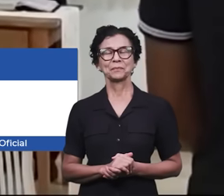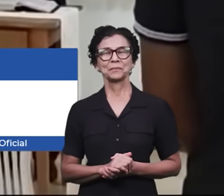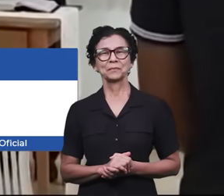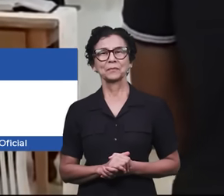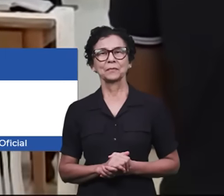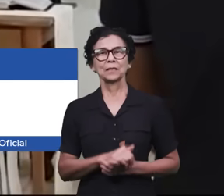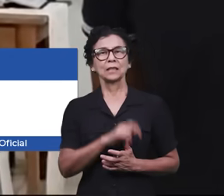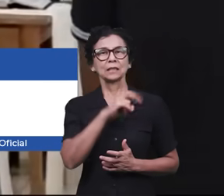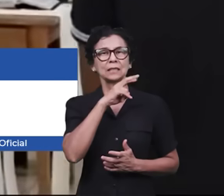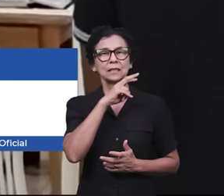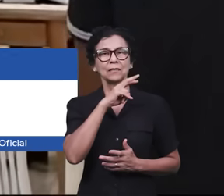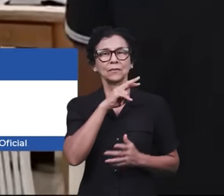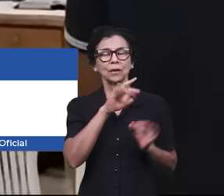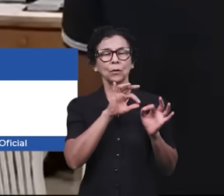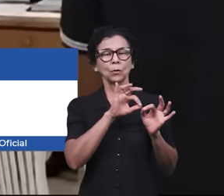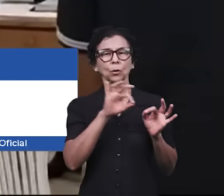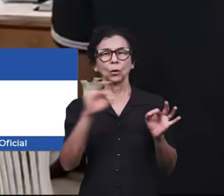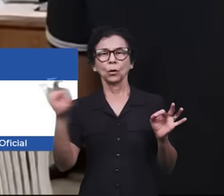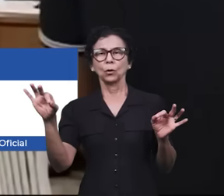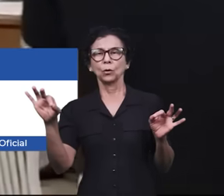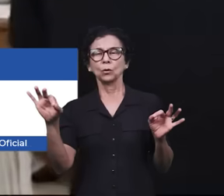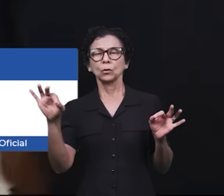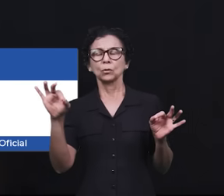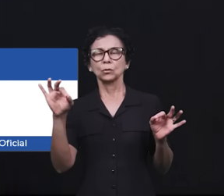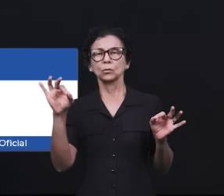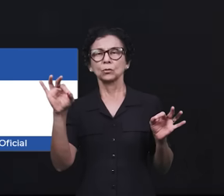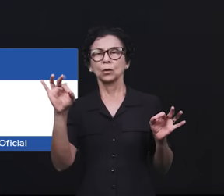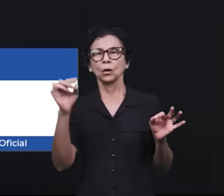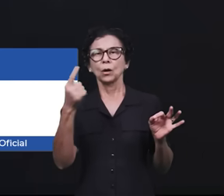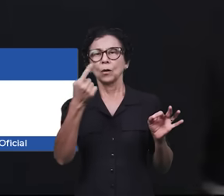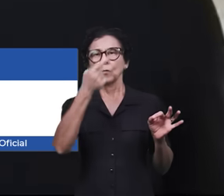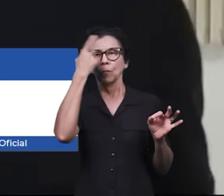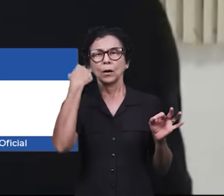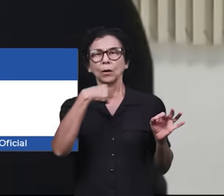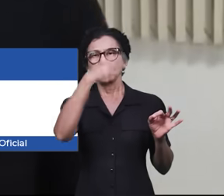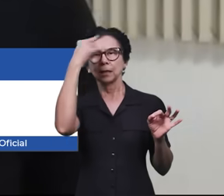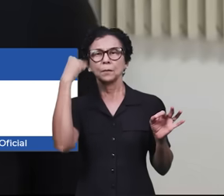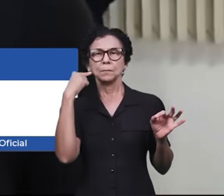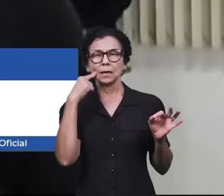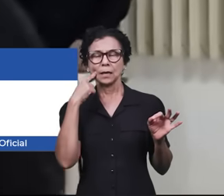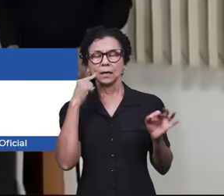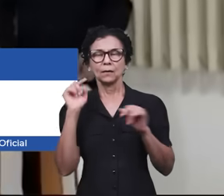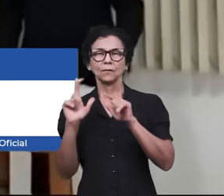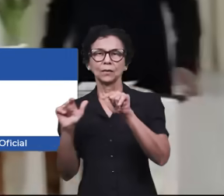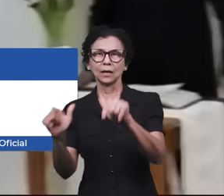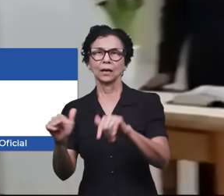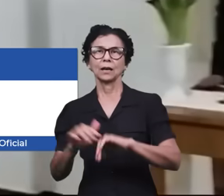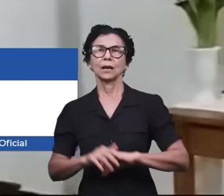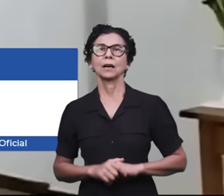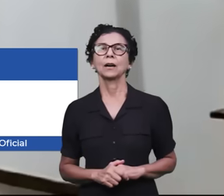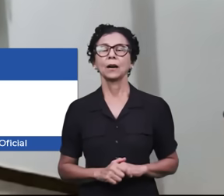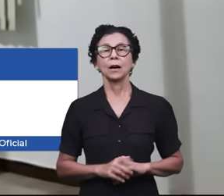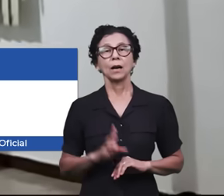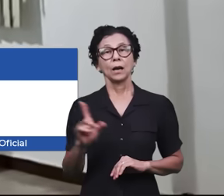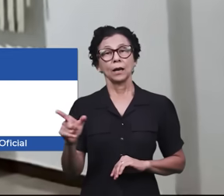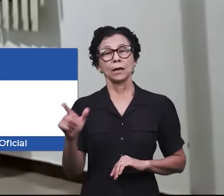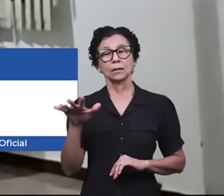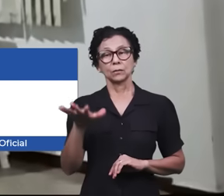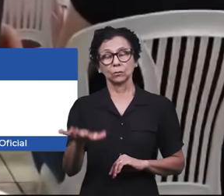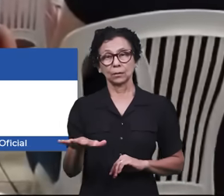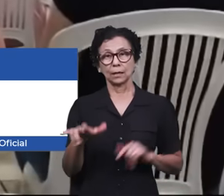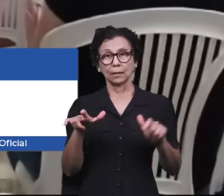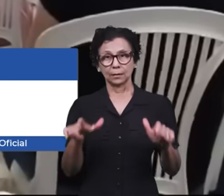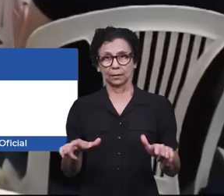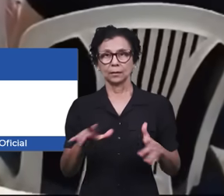de Cascavel. O primeiro culto realizado foi uma bênção e contou com o apoio dos irmãos das igrejas de Cascavel e com